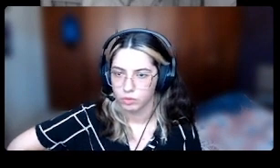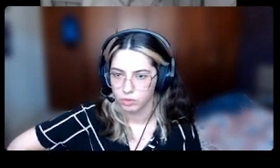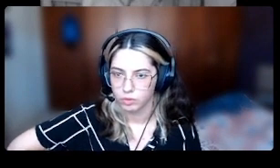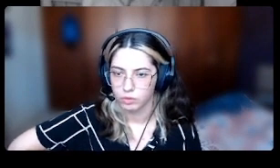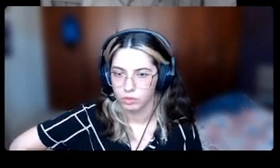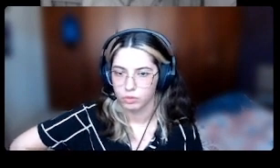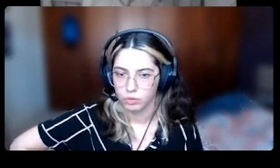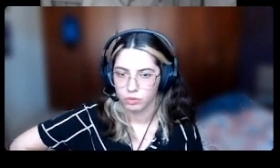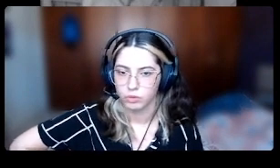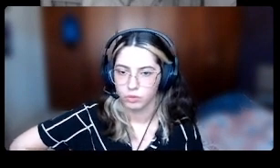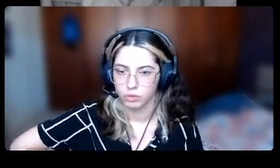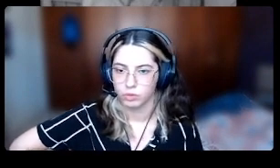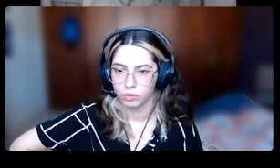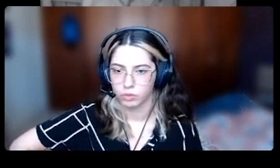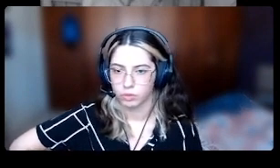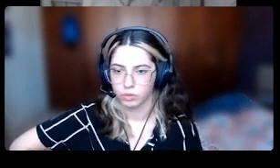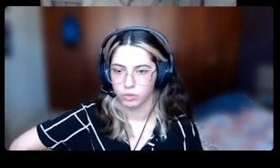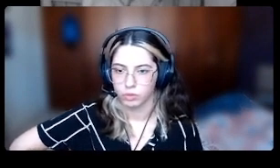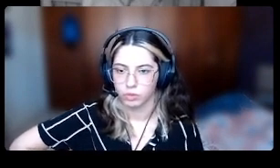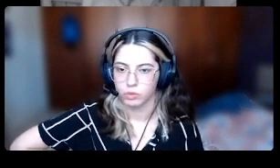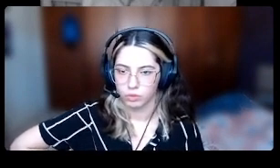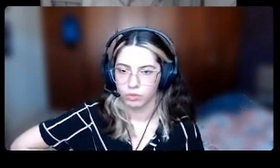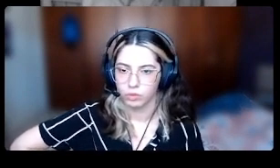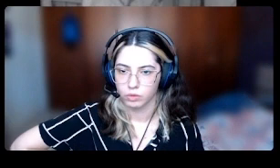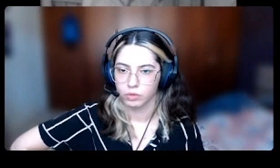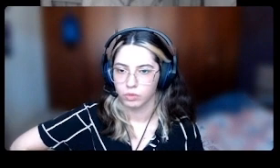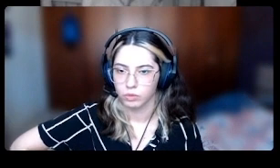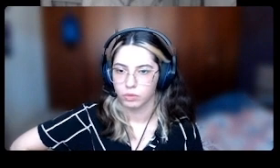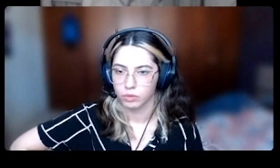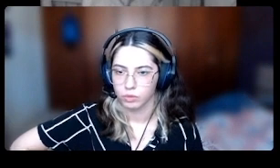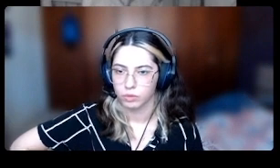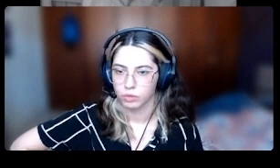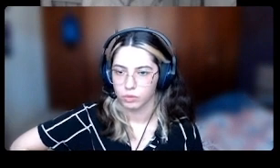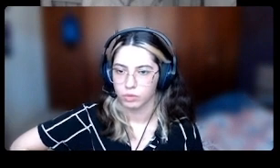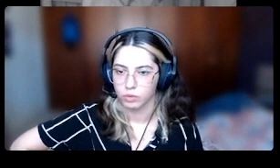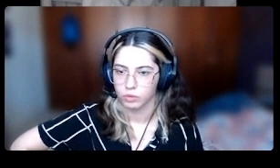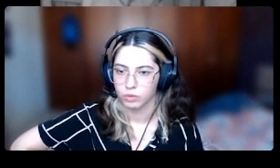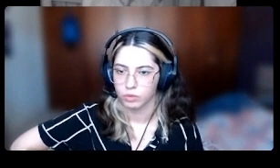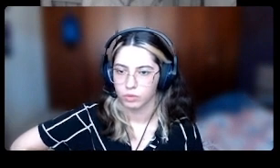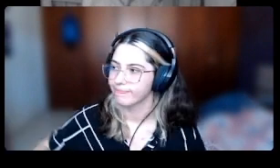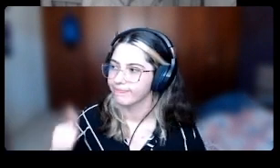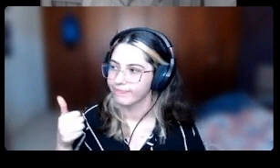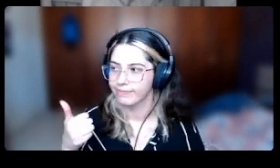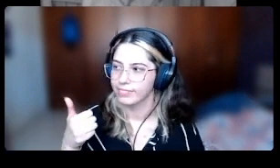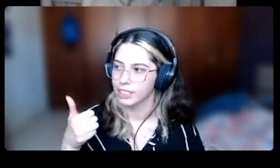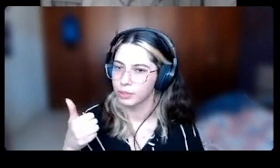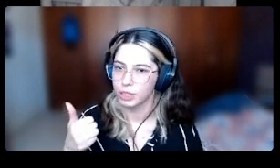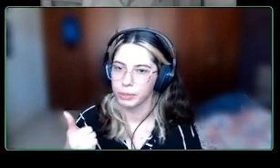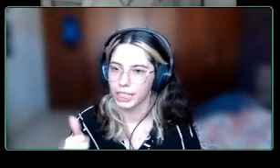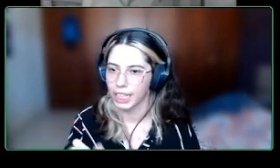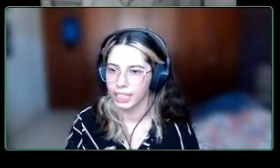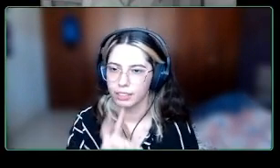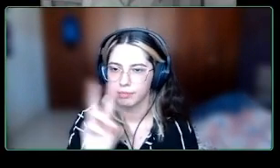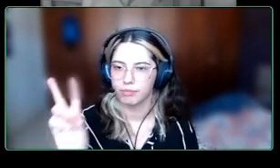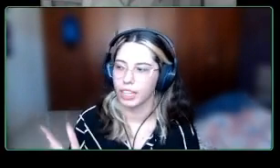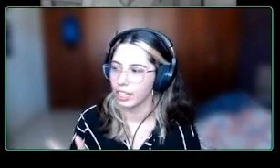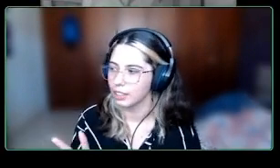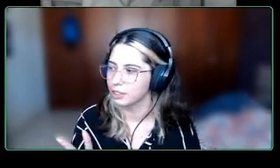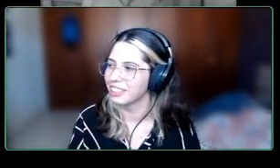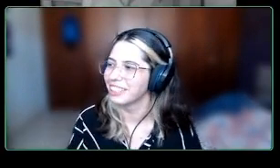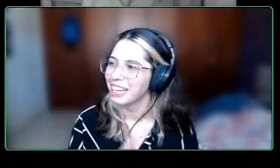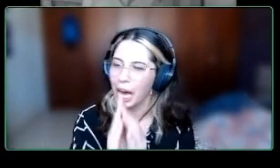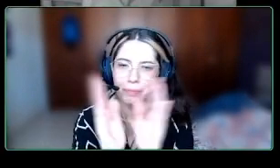que obteve altos desempenhos em diversos testes. É isso. Muito obrigada.